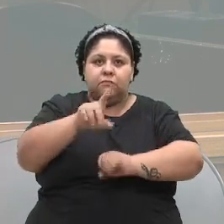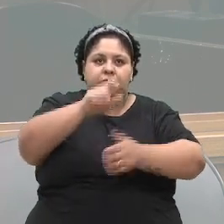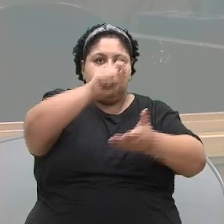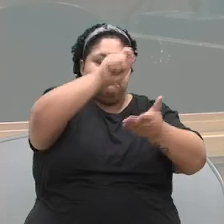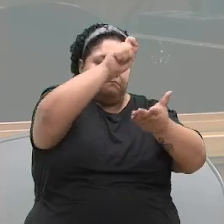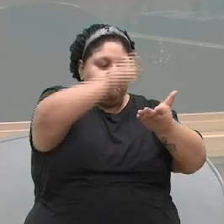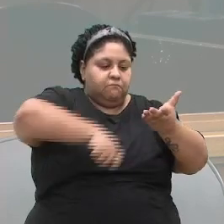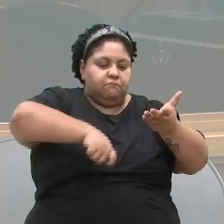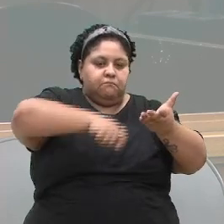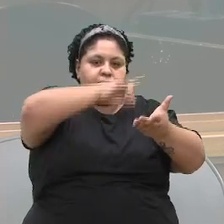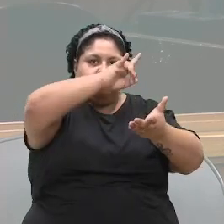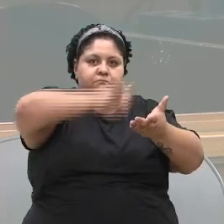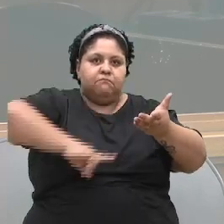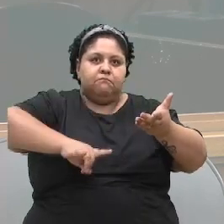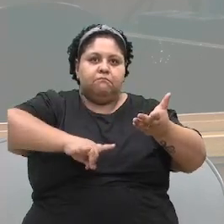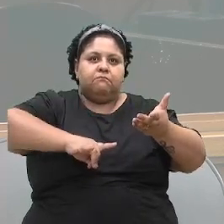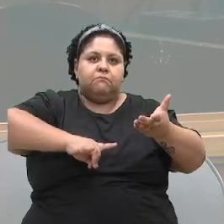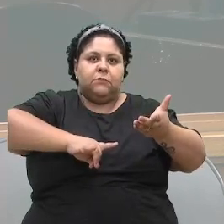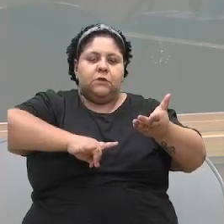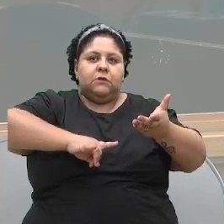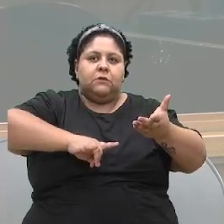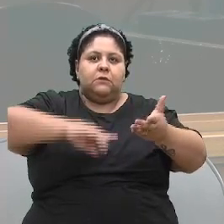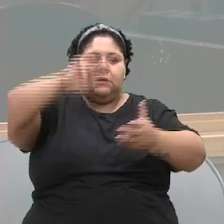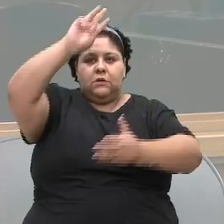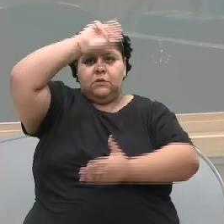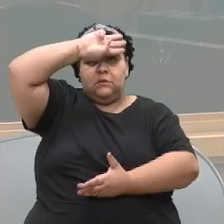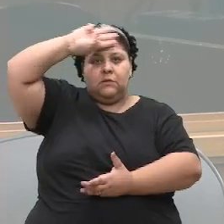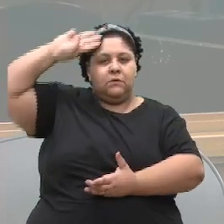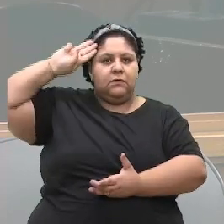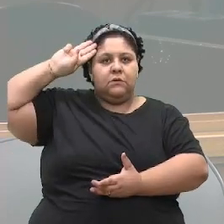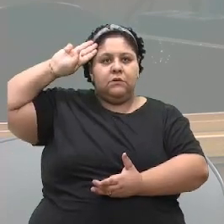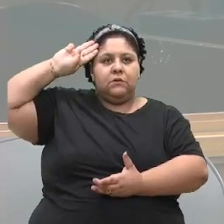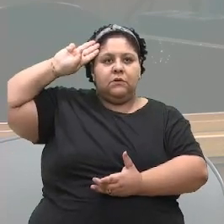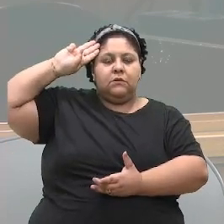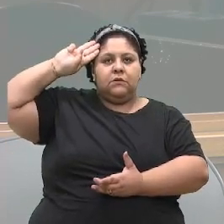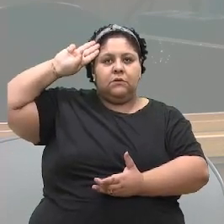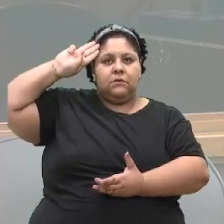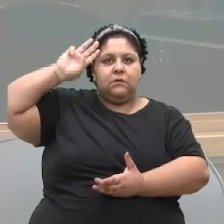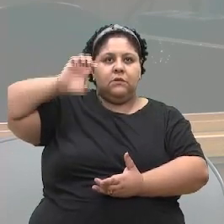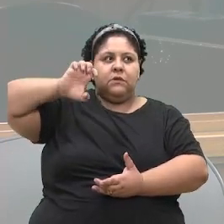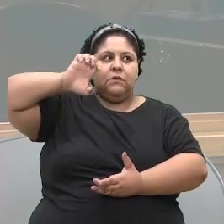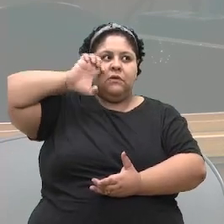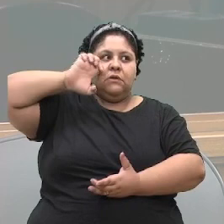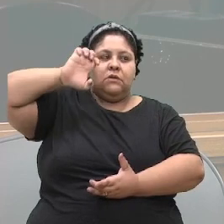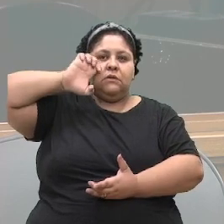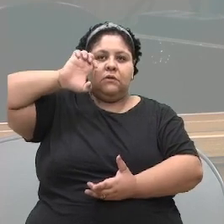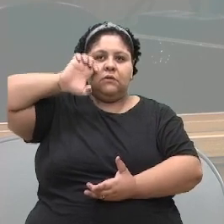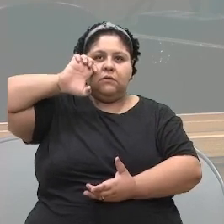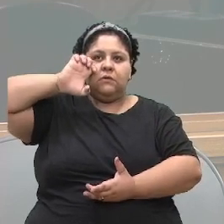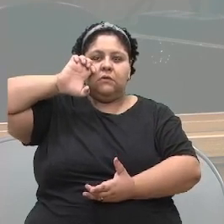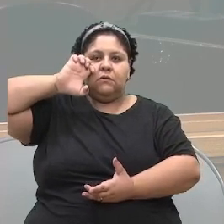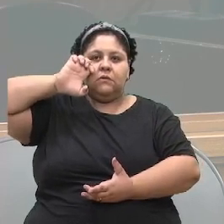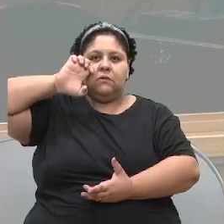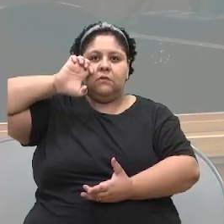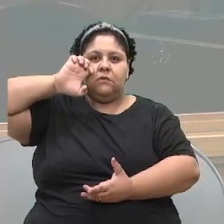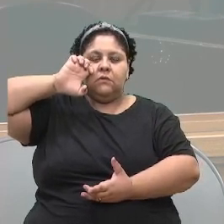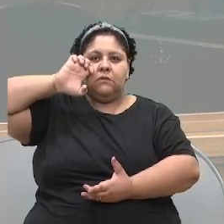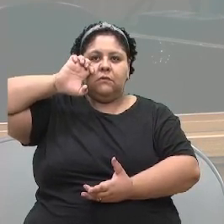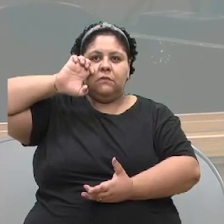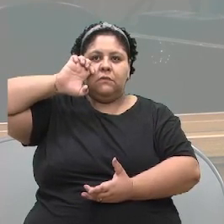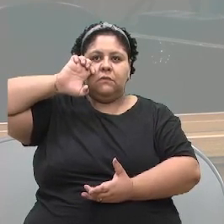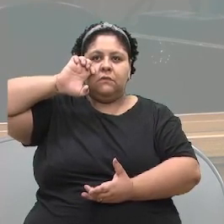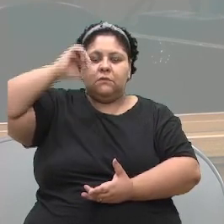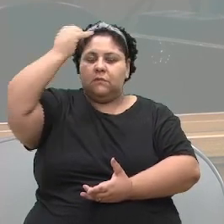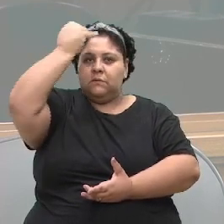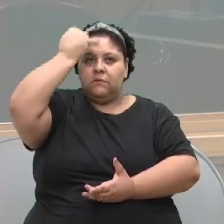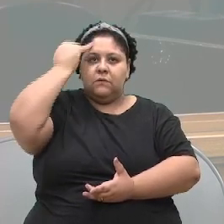esse requerimento, vereador Juliano Valim, vereadora Estela Balardim, vereador Felipe Gremelmaier, vereador José